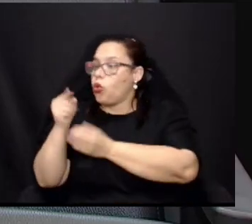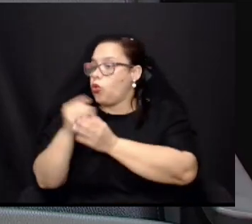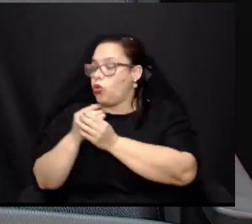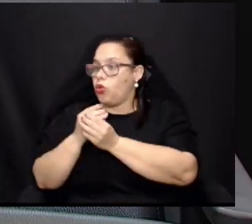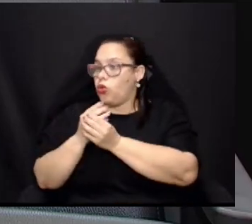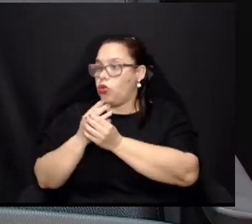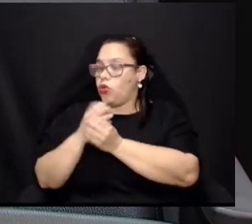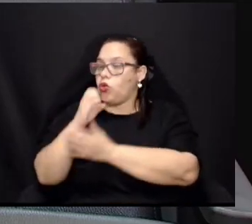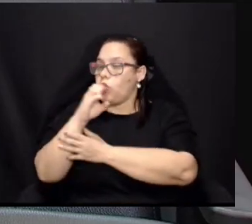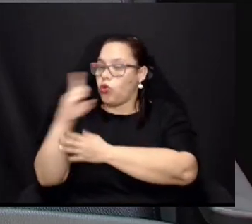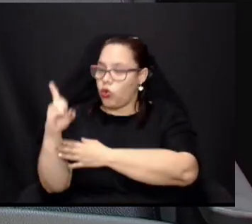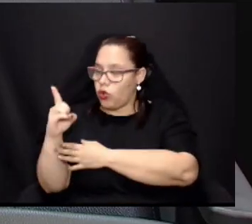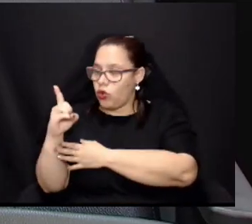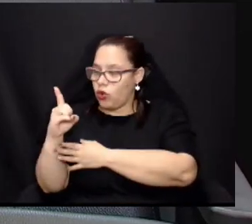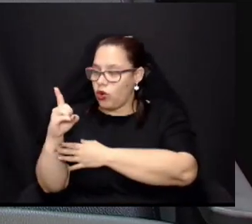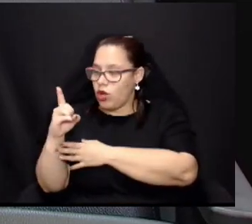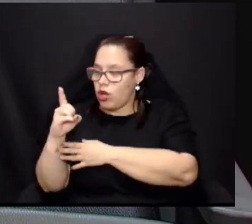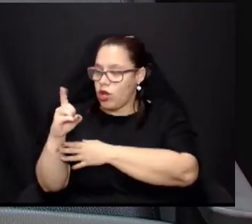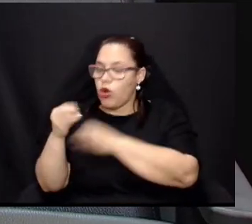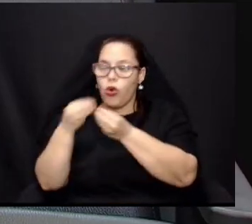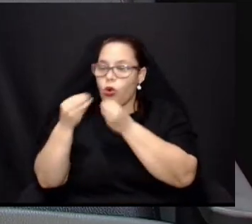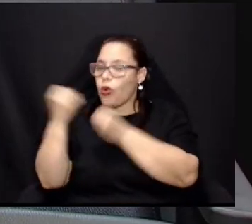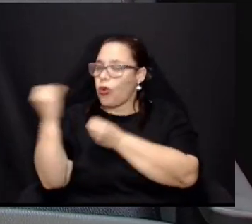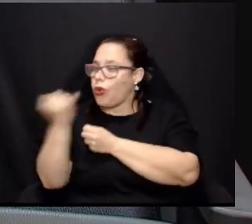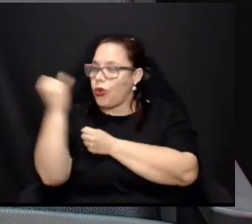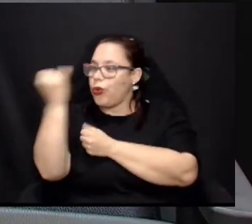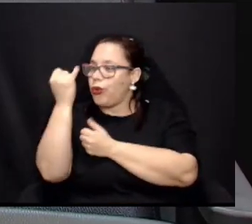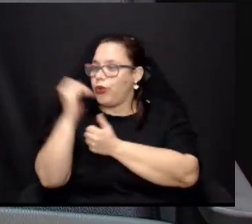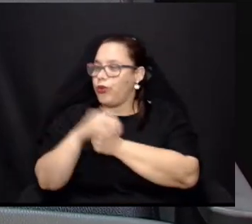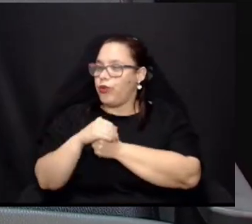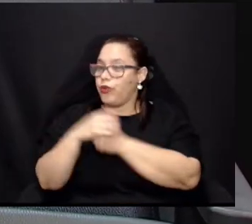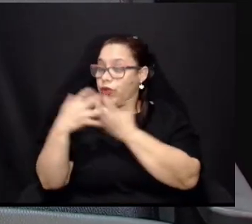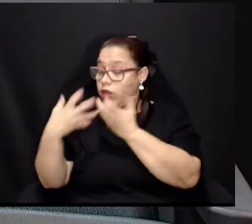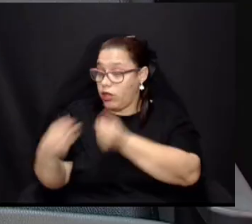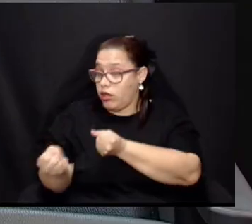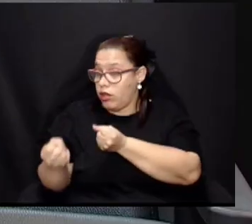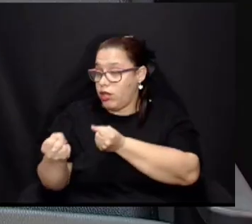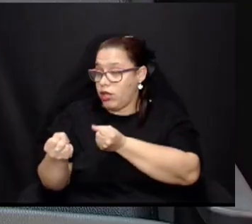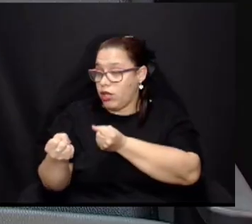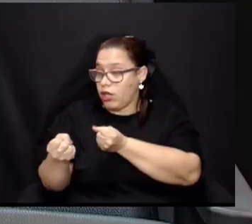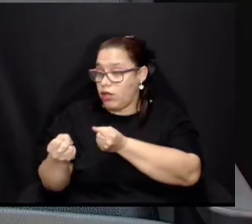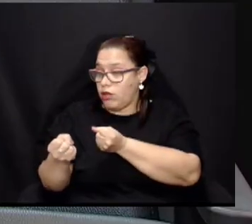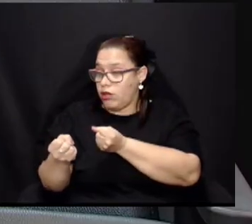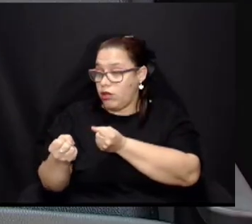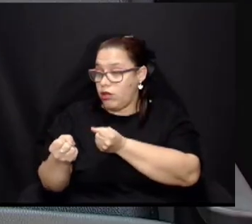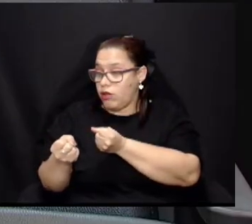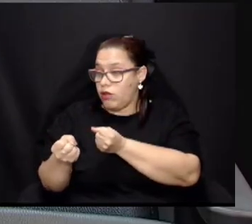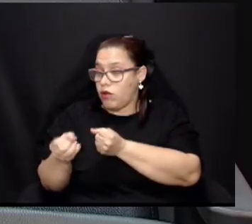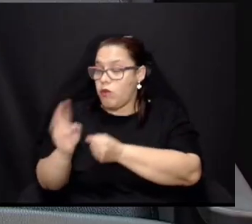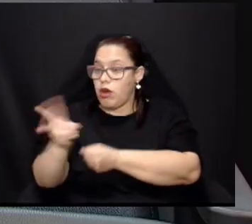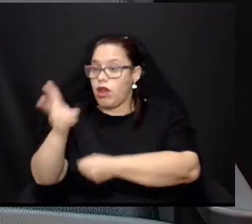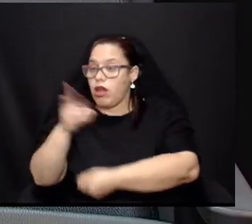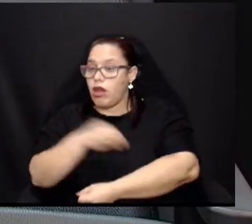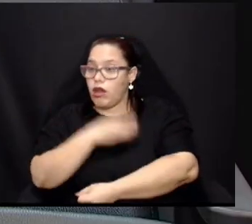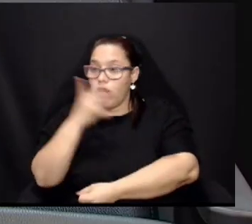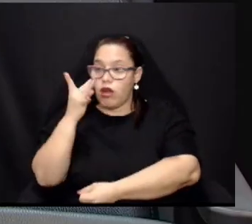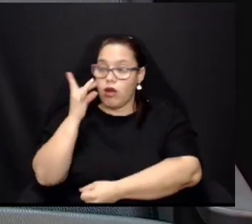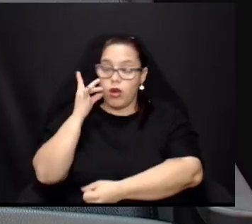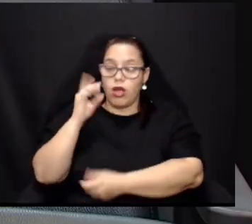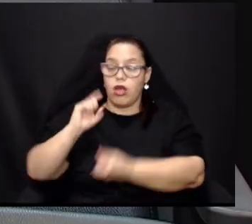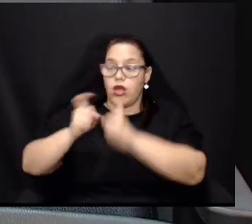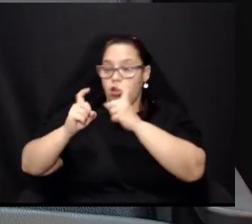dessa coordenadoria, né? Tão importante, que recebe o pessoal, né? Está sempre presente nas reuniões das comissões, nas reuniões